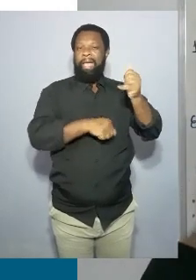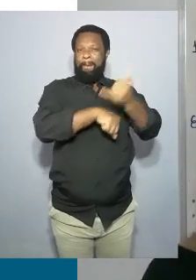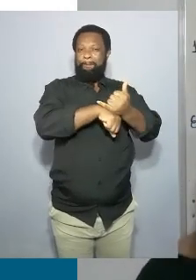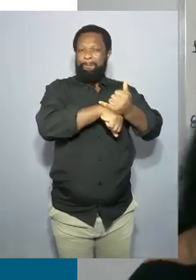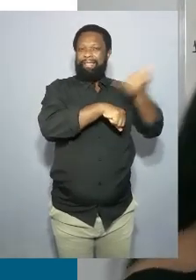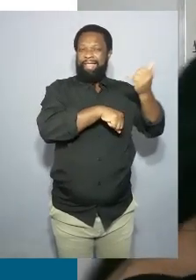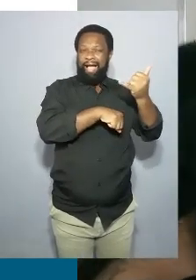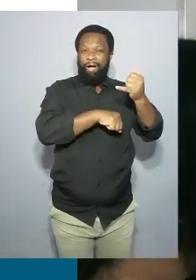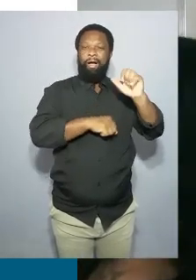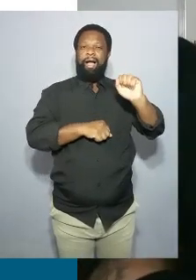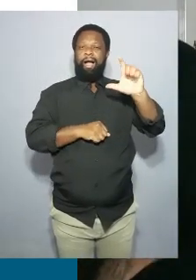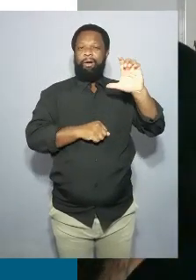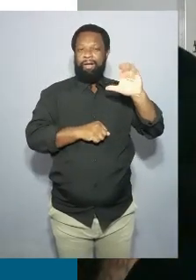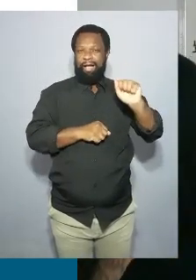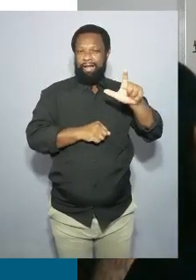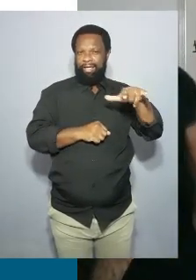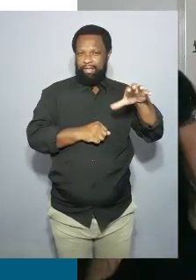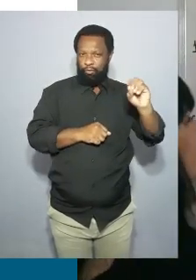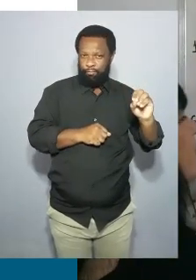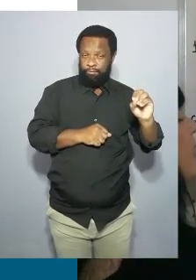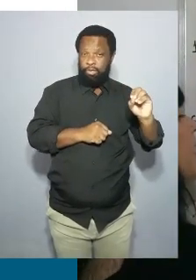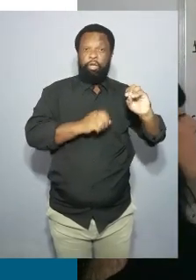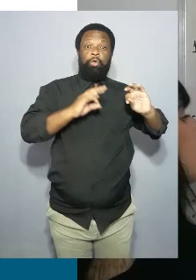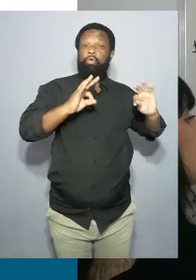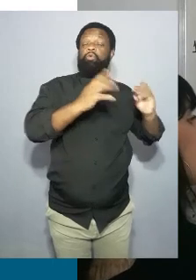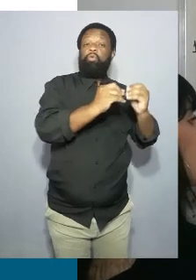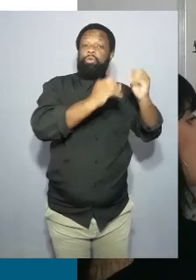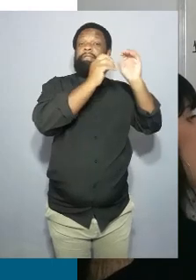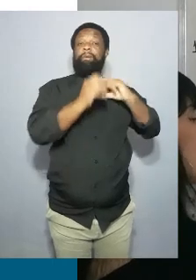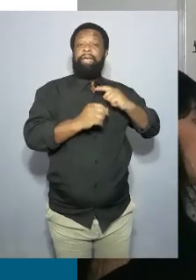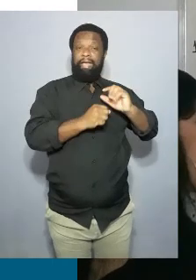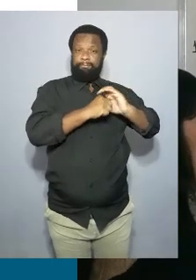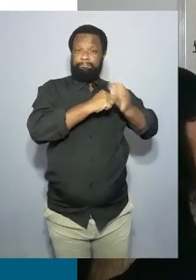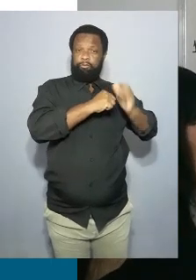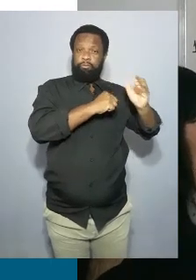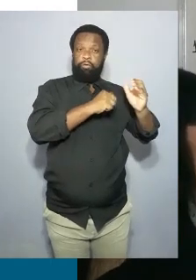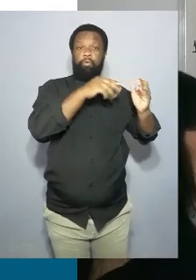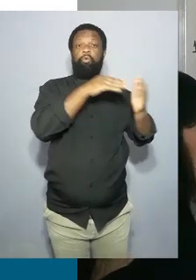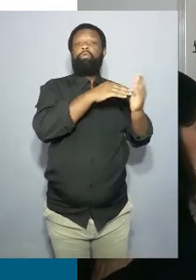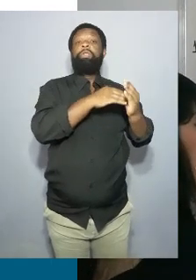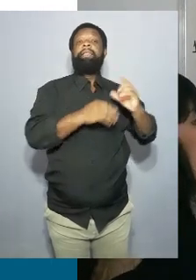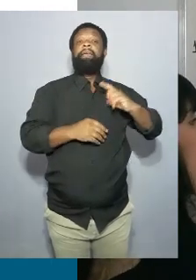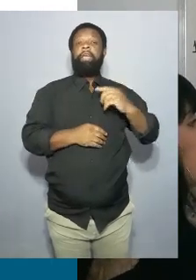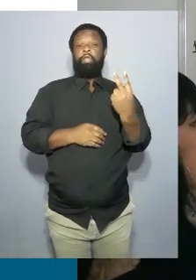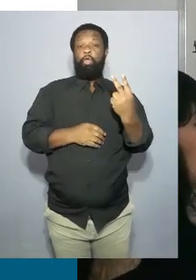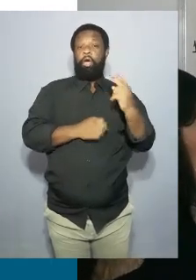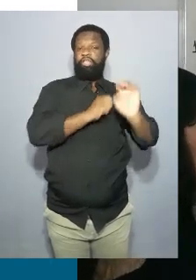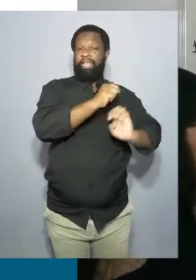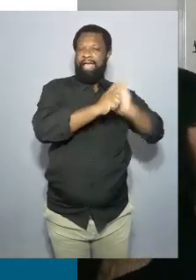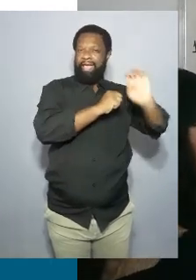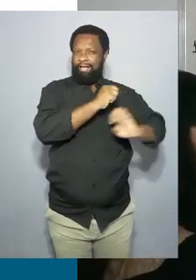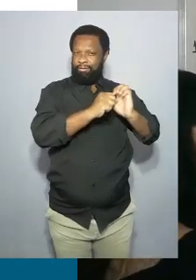metais alcalinos terrosos. E como todo mundo dessa família, ele apresenta 2 elétrons na camada de valência. Essa